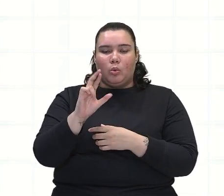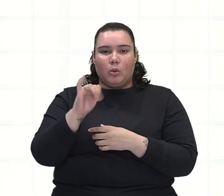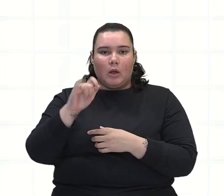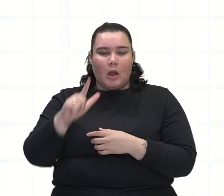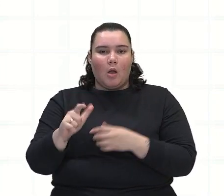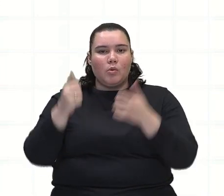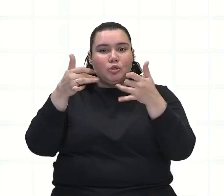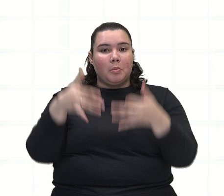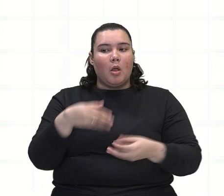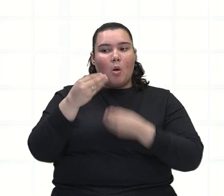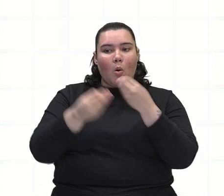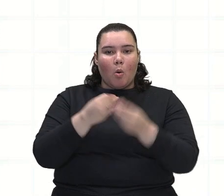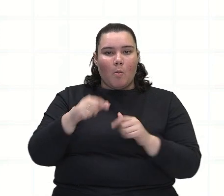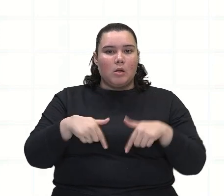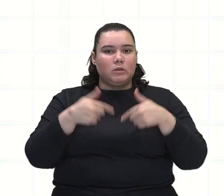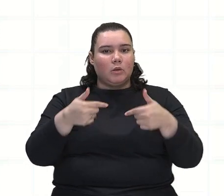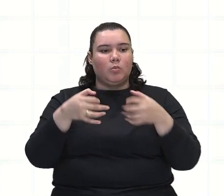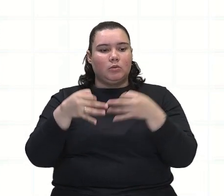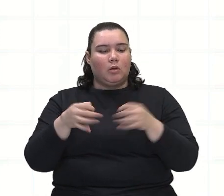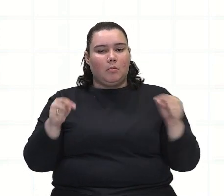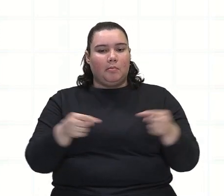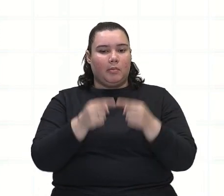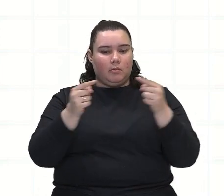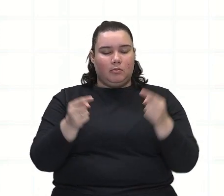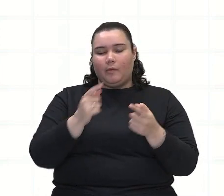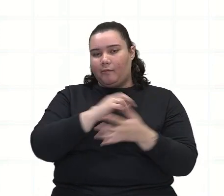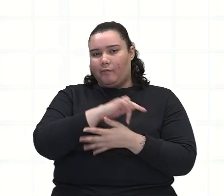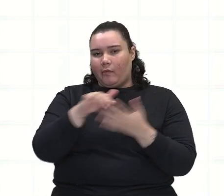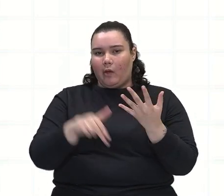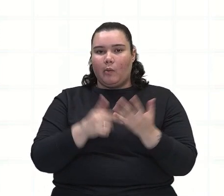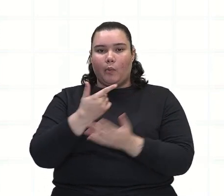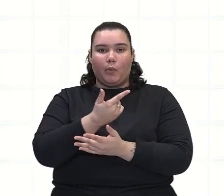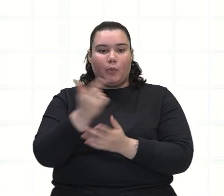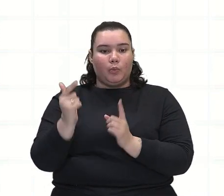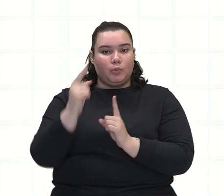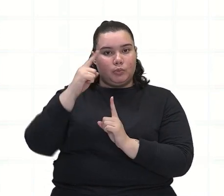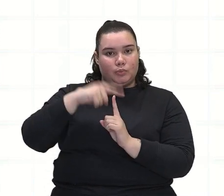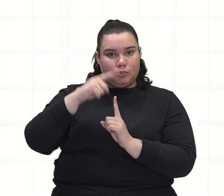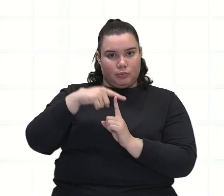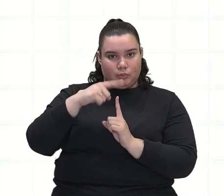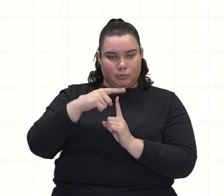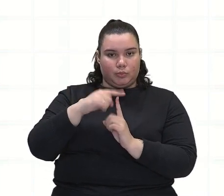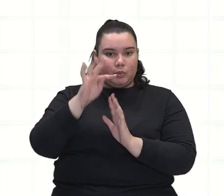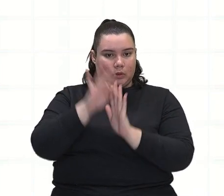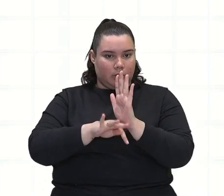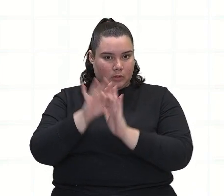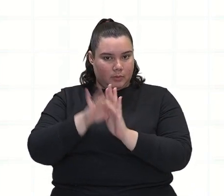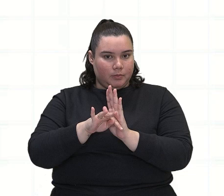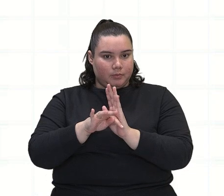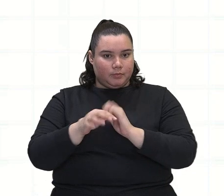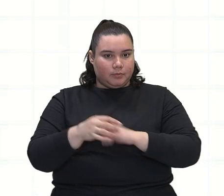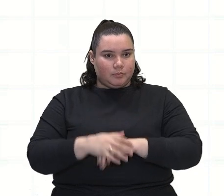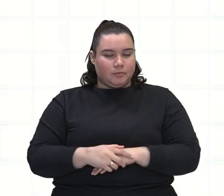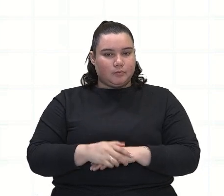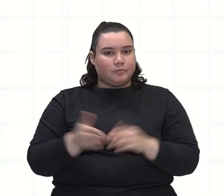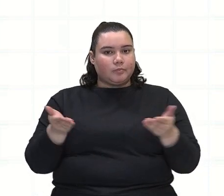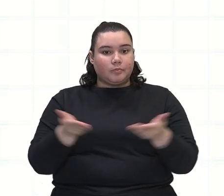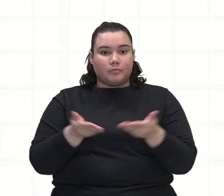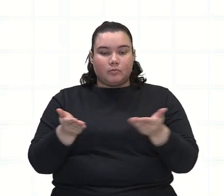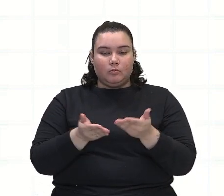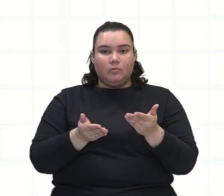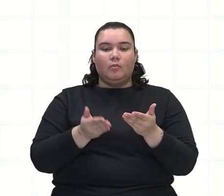tarefa, entre outros tipos, né? Entre outros textos que eu vou encontrar. Agora vamos